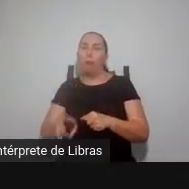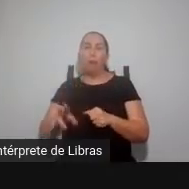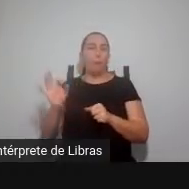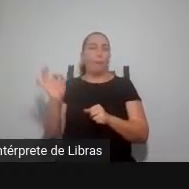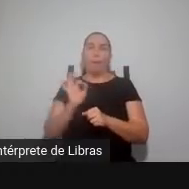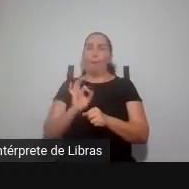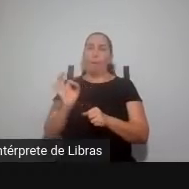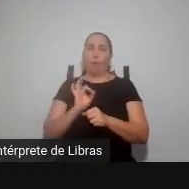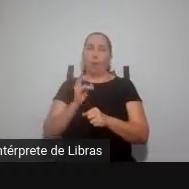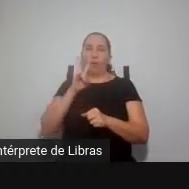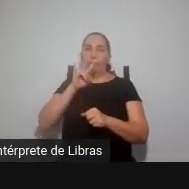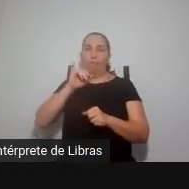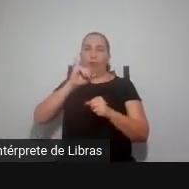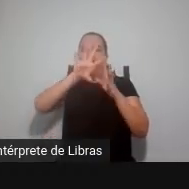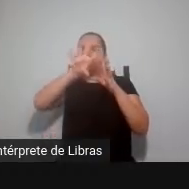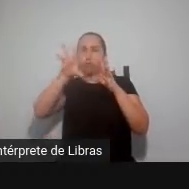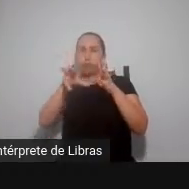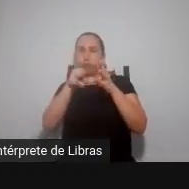pergunta só algumas, tá bom?